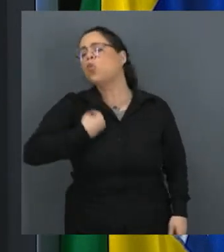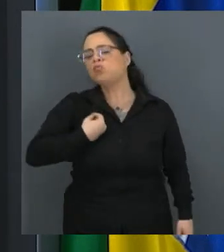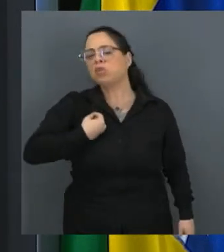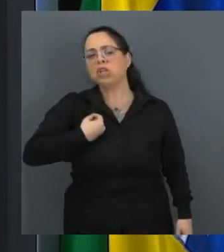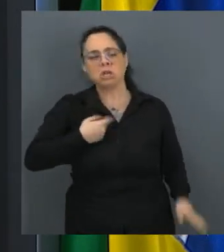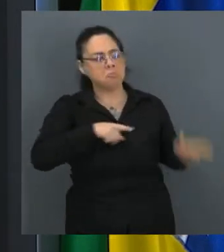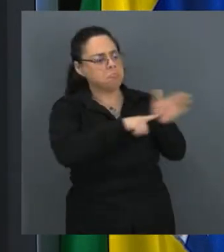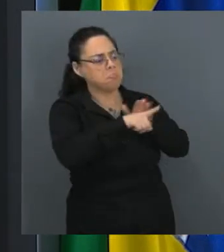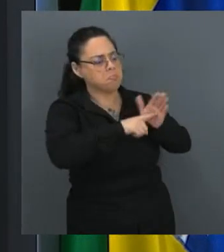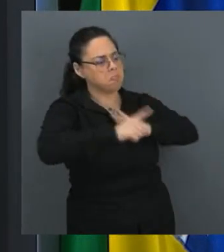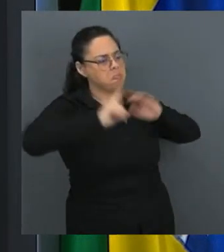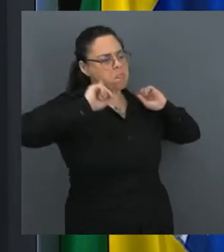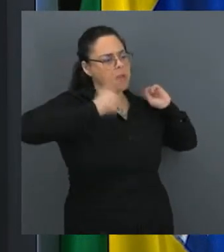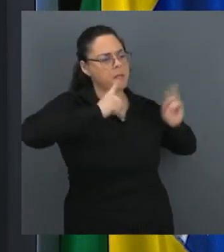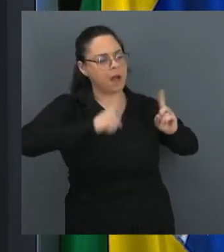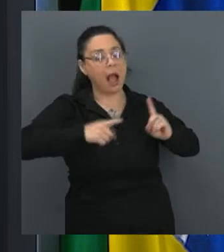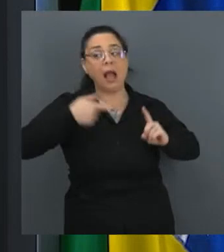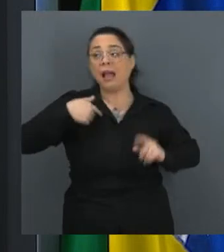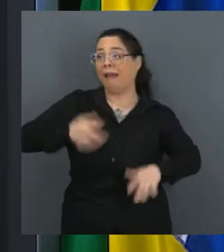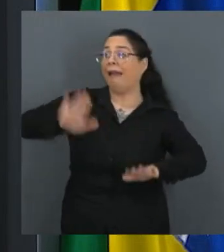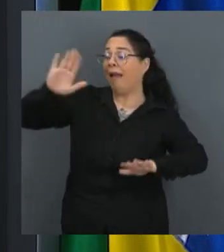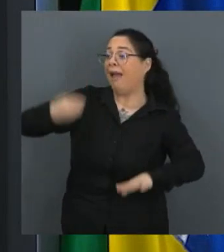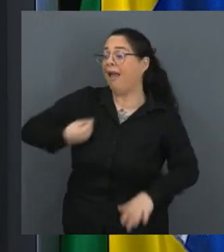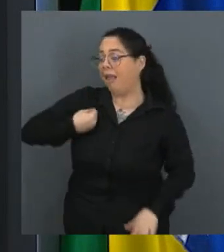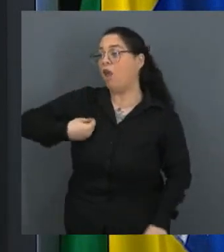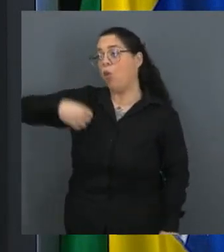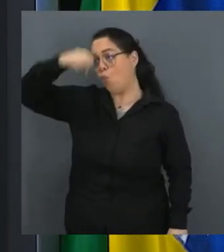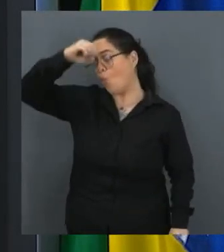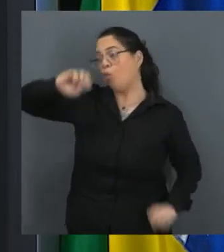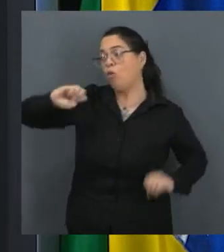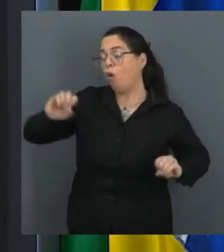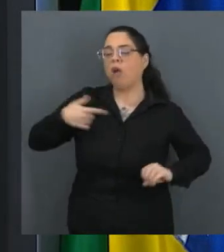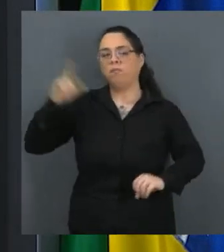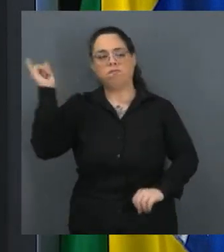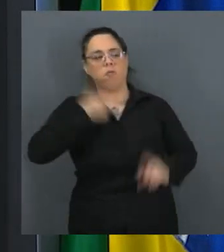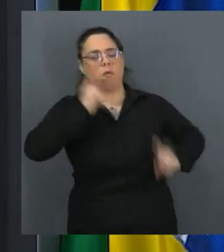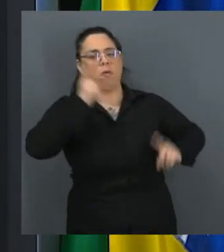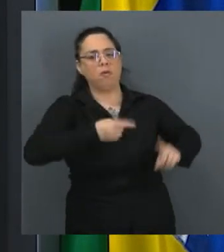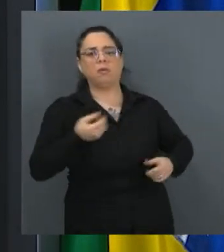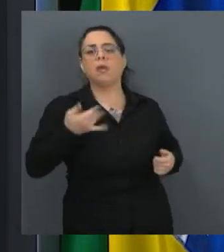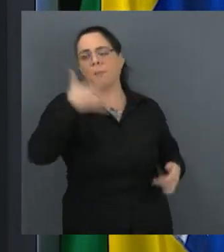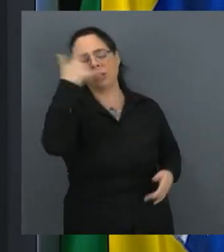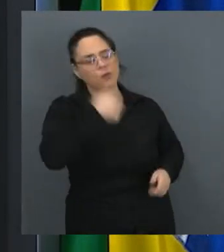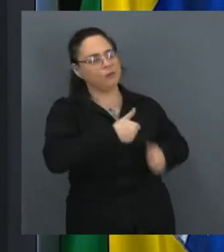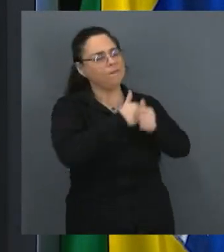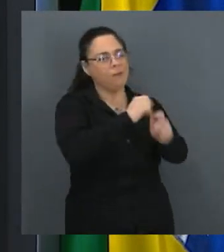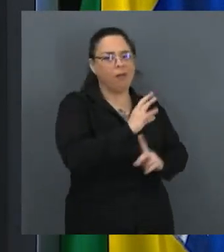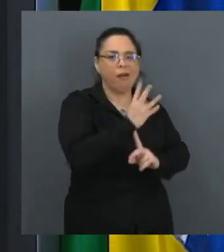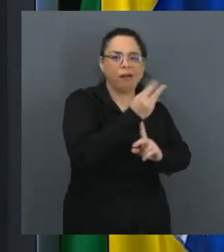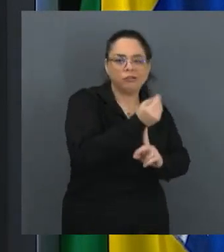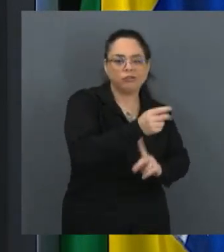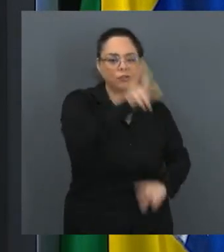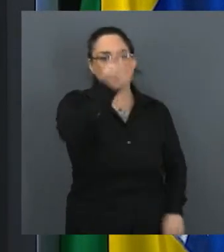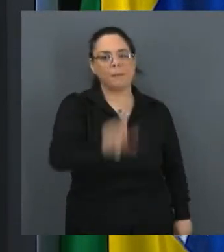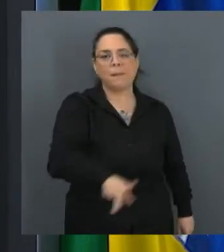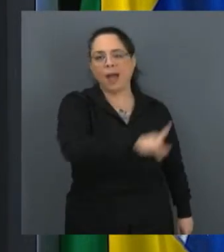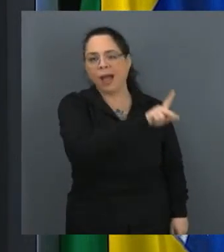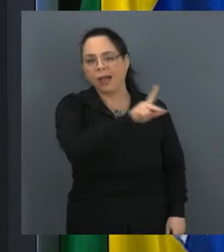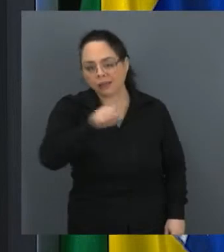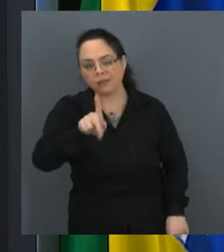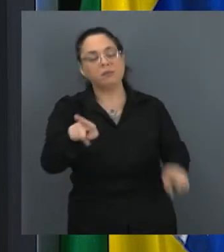teve início uma implacável perseguição política a jornalistas, comunicadores, artistas, pastores e